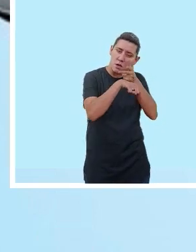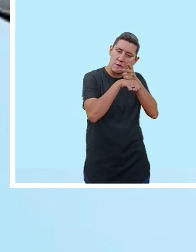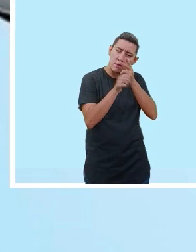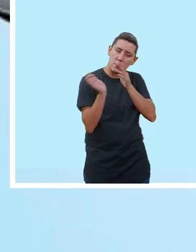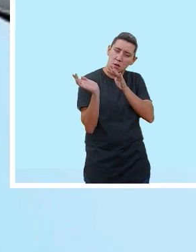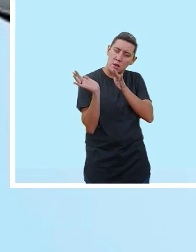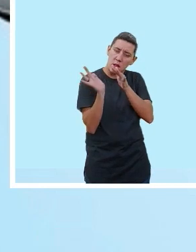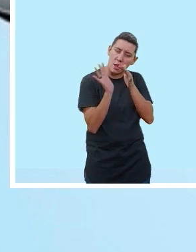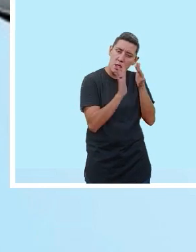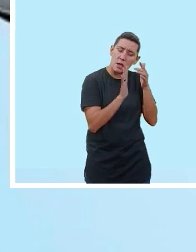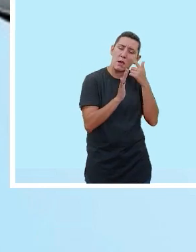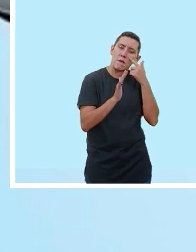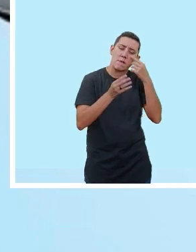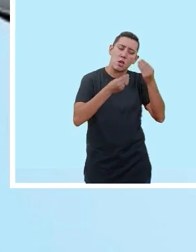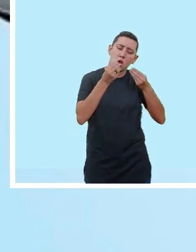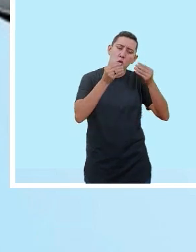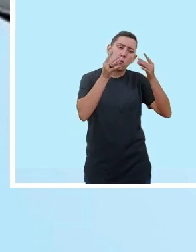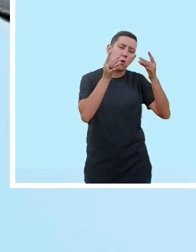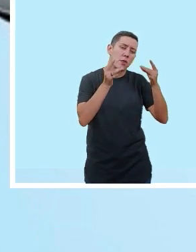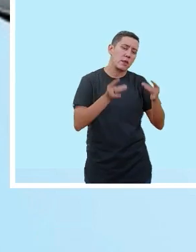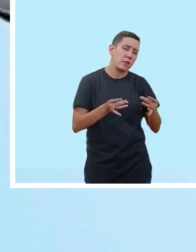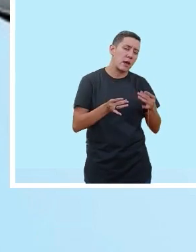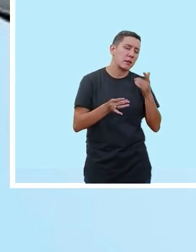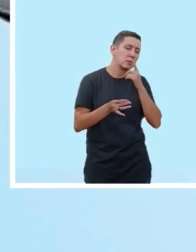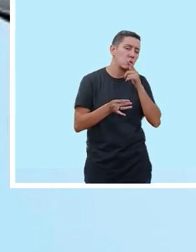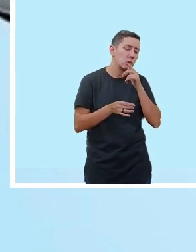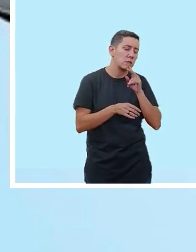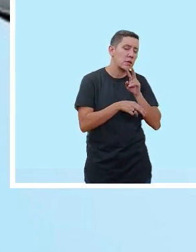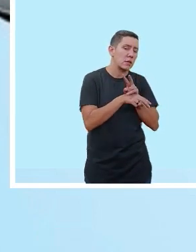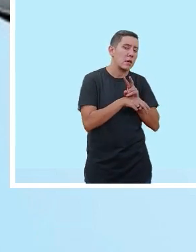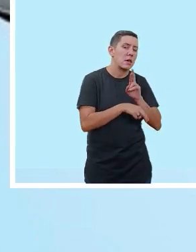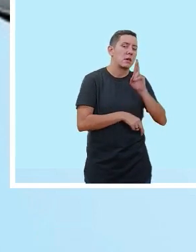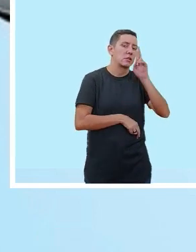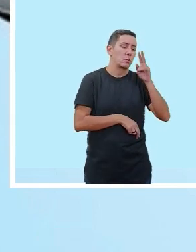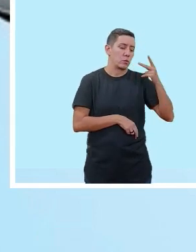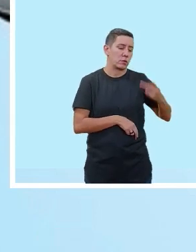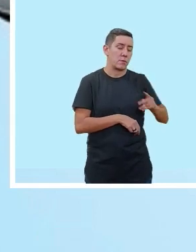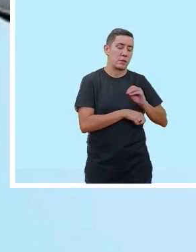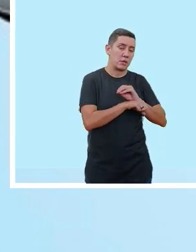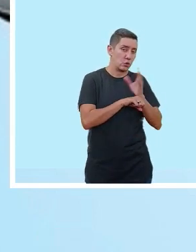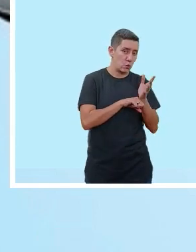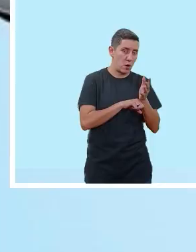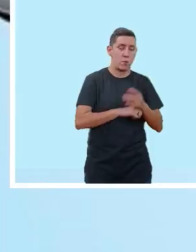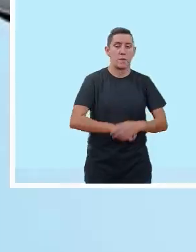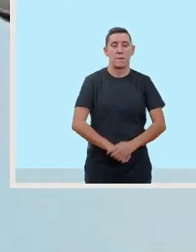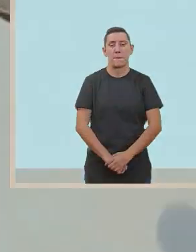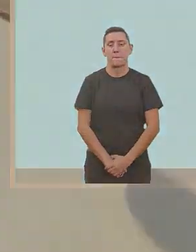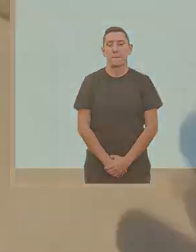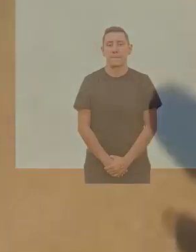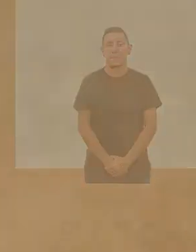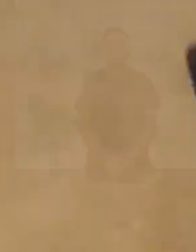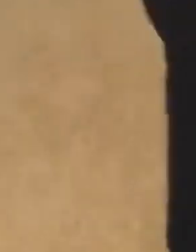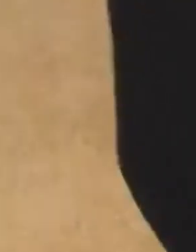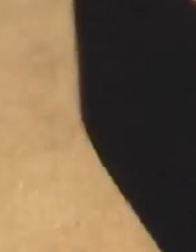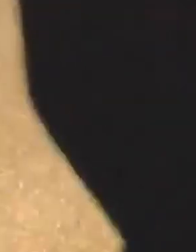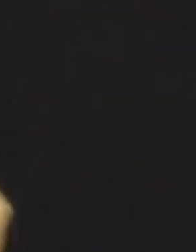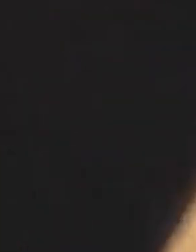um pouquinho os detalhes de como a Howe trata esse assunto internamente.